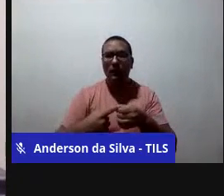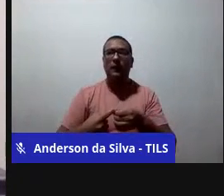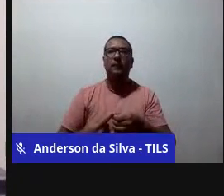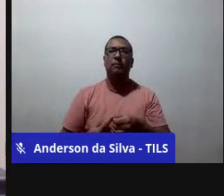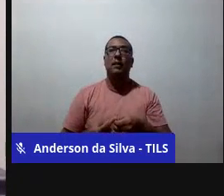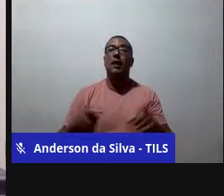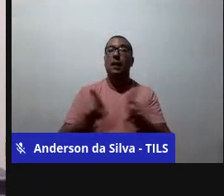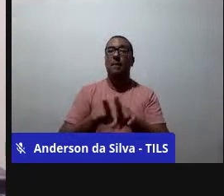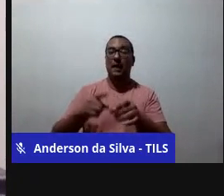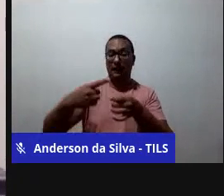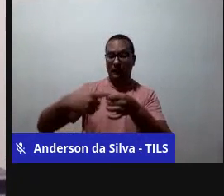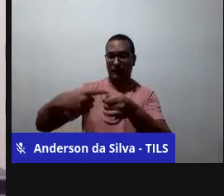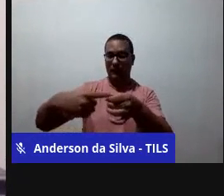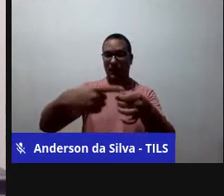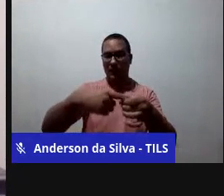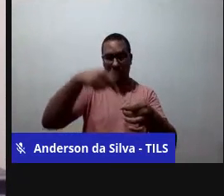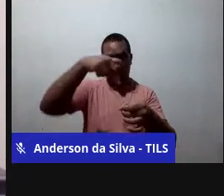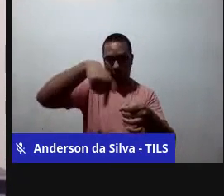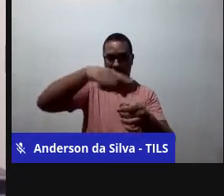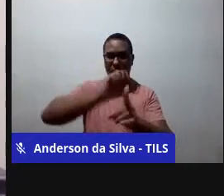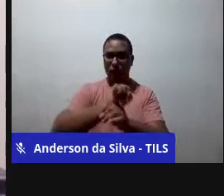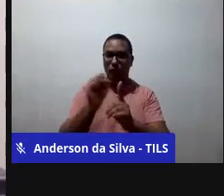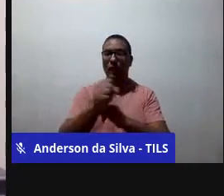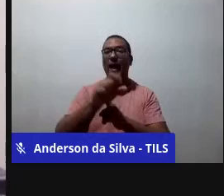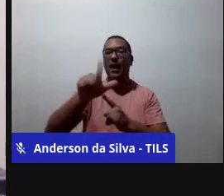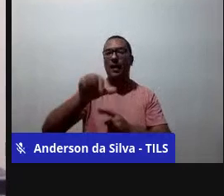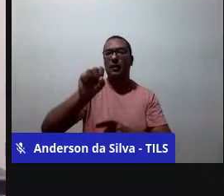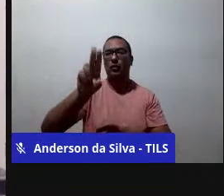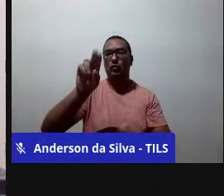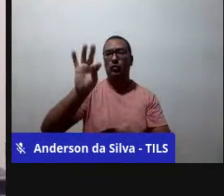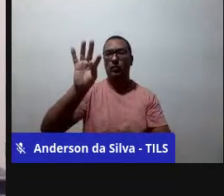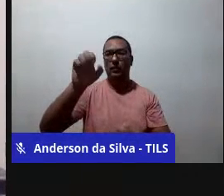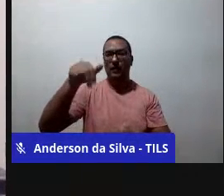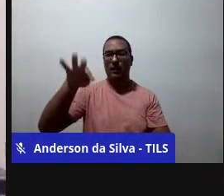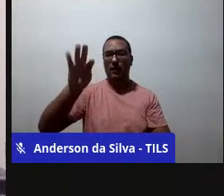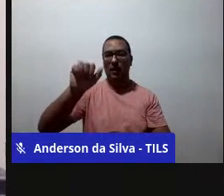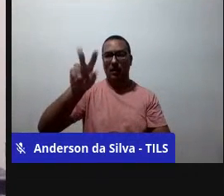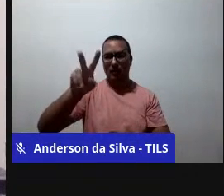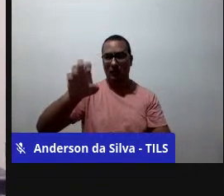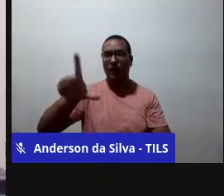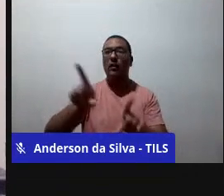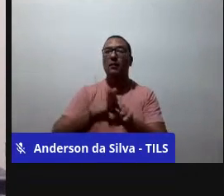cidades socialmente sustentáveis, finanças para desenvolvimento